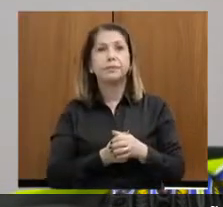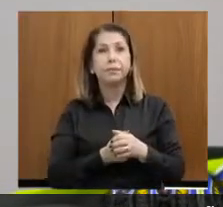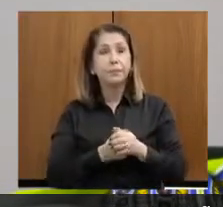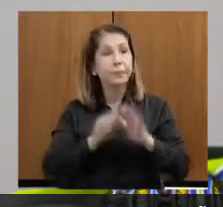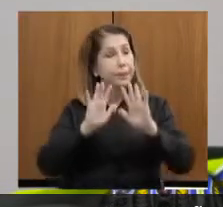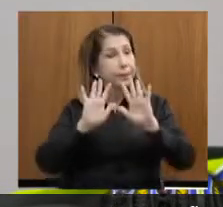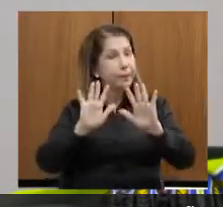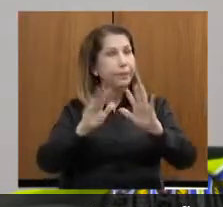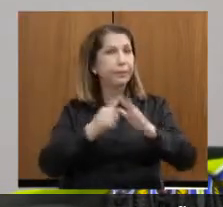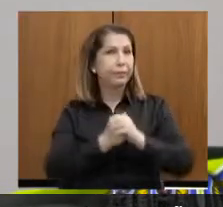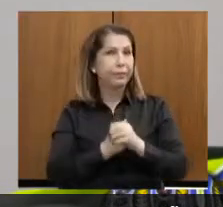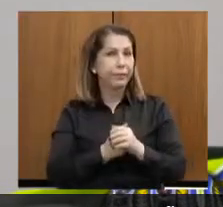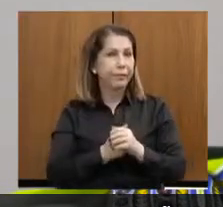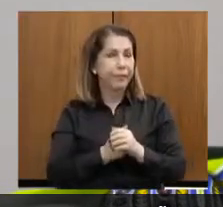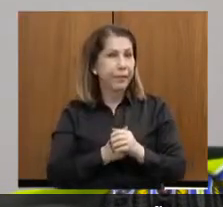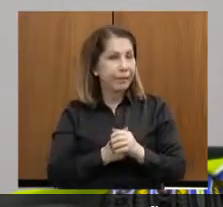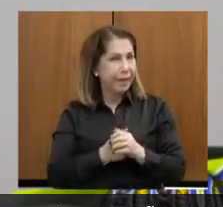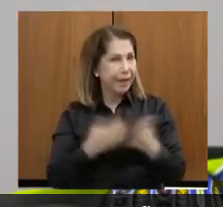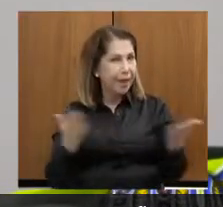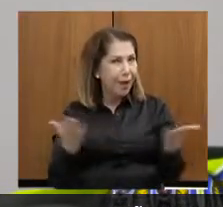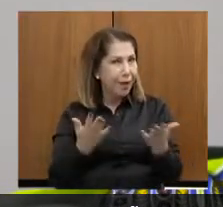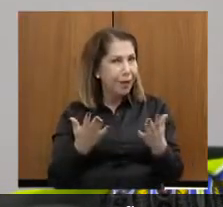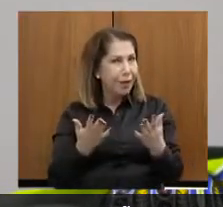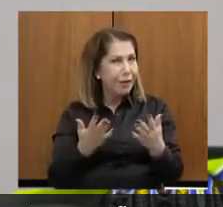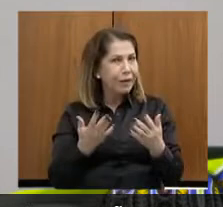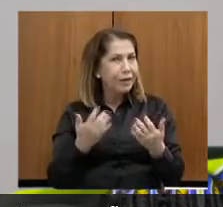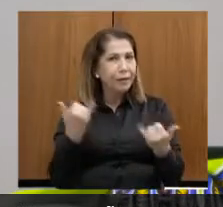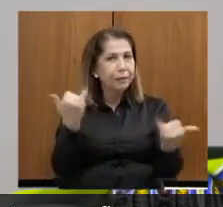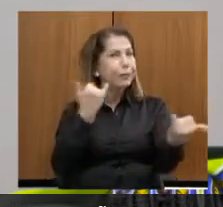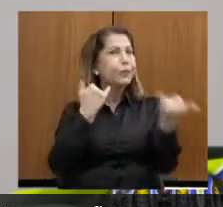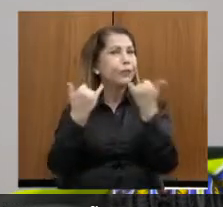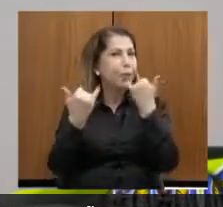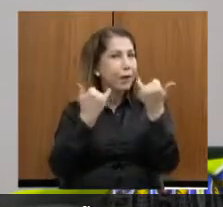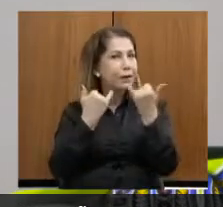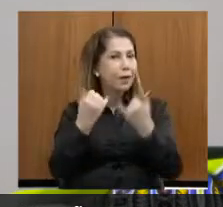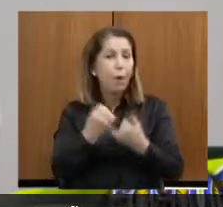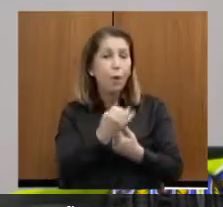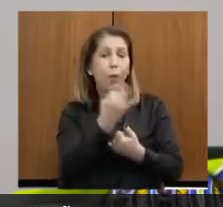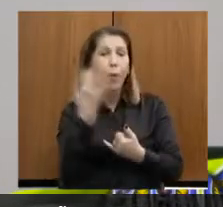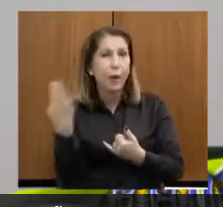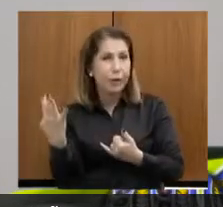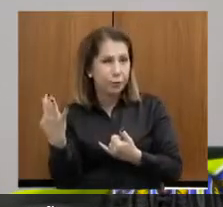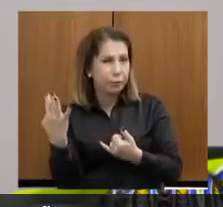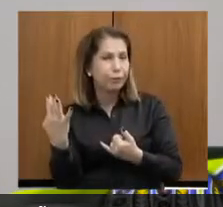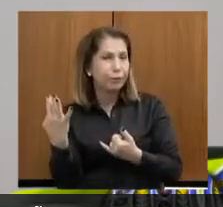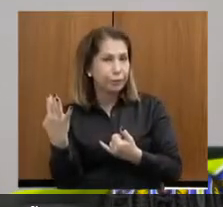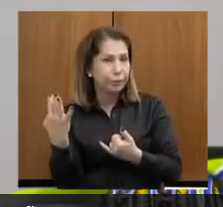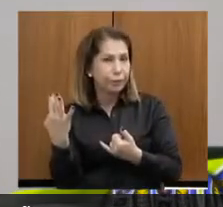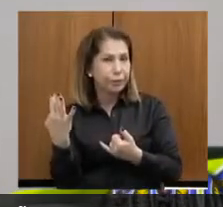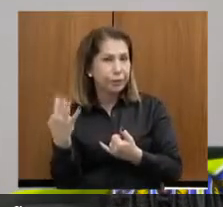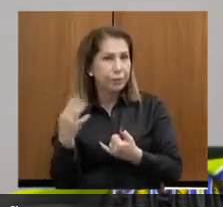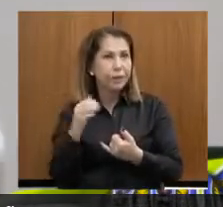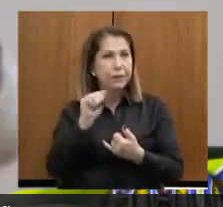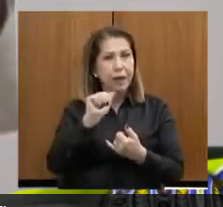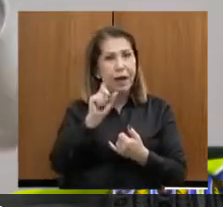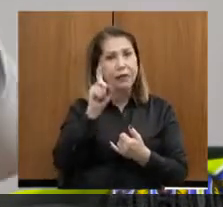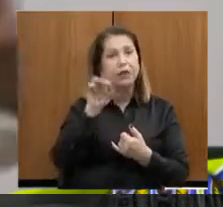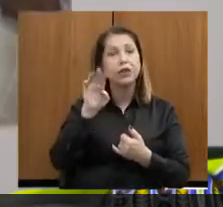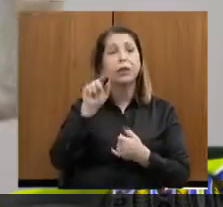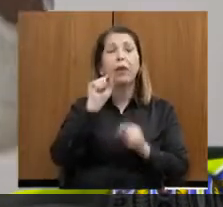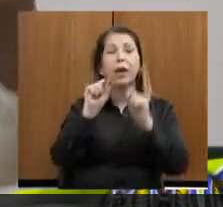é mas agora tem dados então auxílio emergencial que é o di Blank é isso